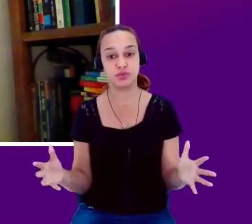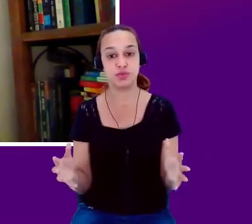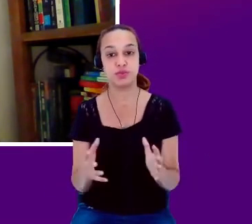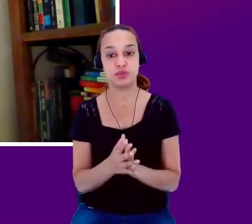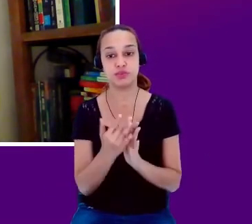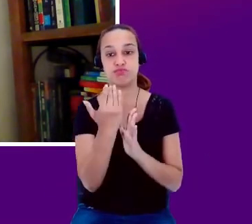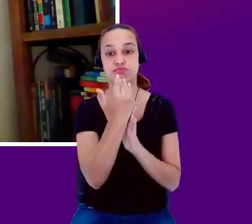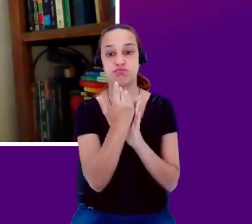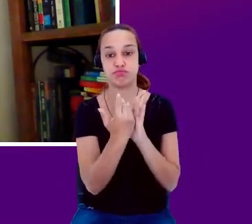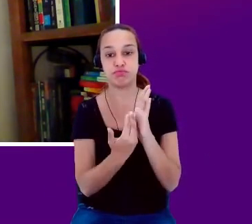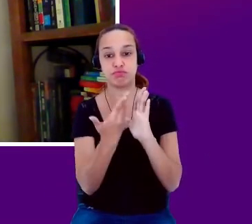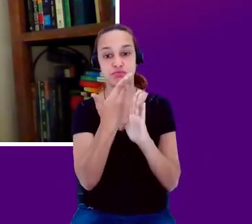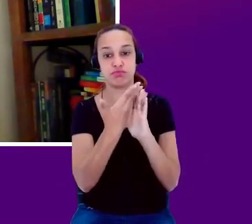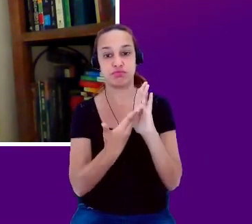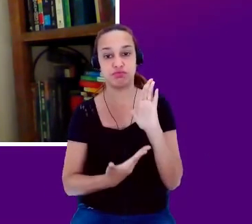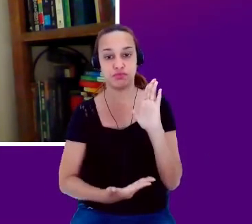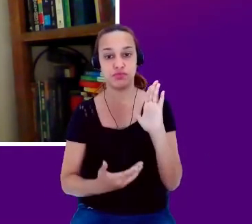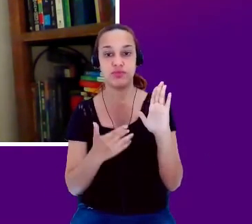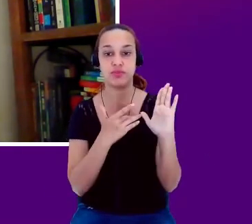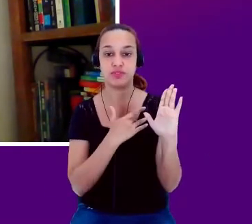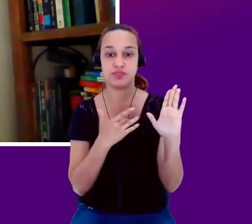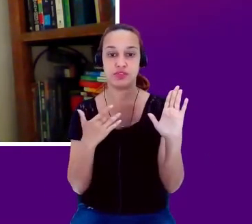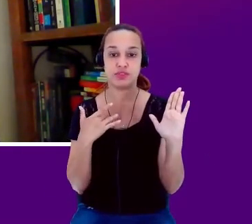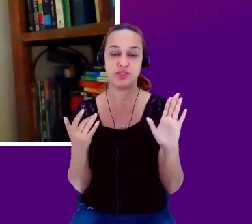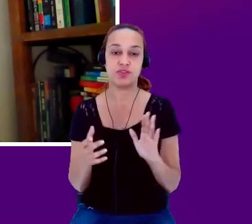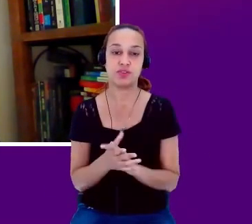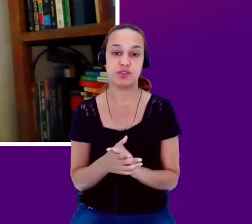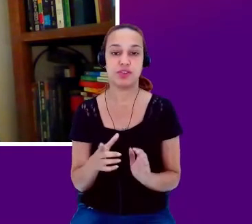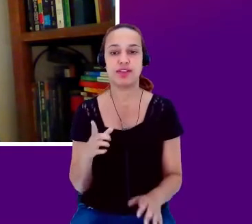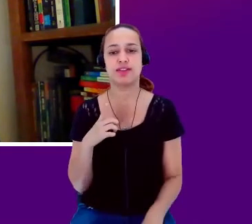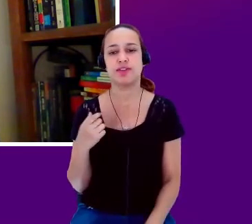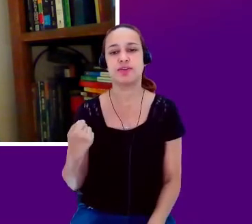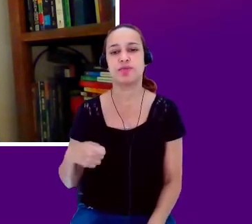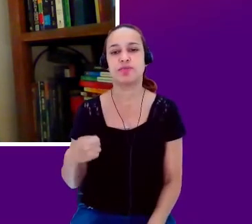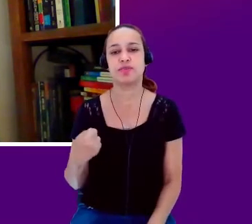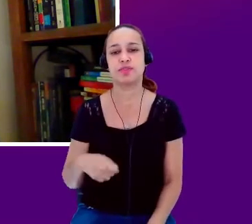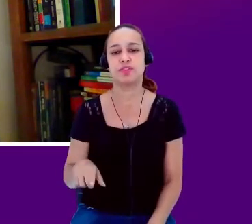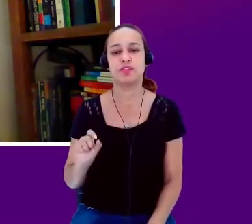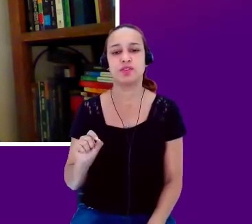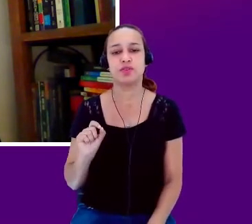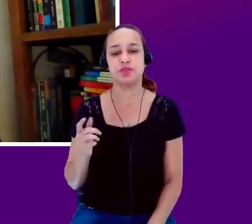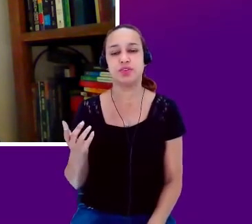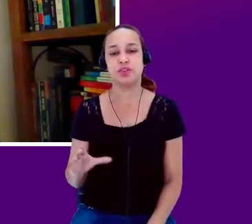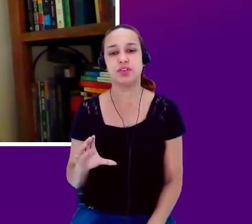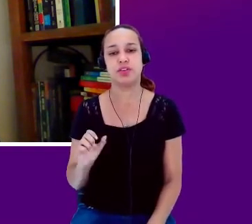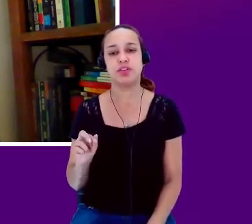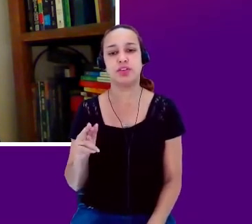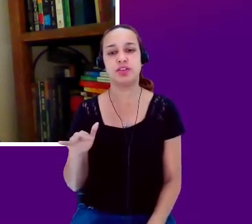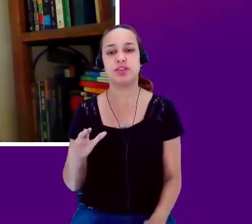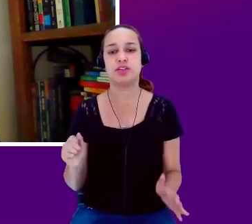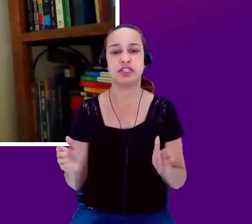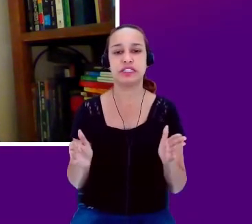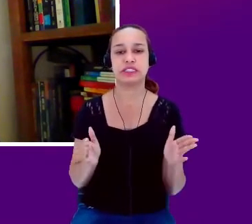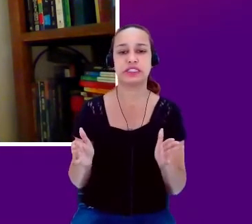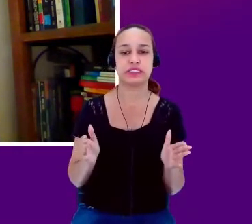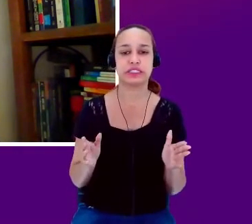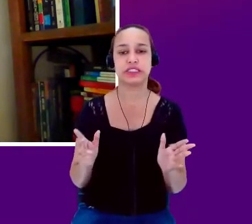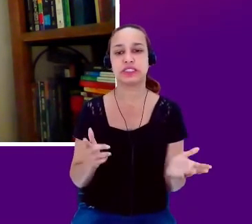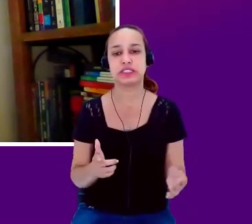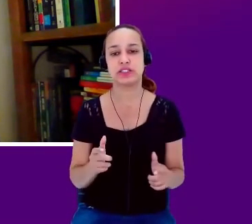questionário de declaração de saúde. Vai ter necessidade de ter alguma carência para algum procedimento de